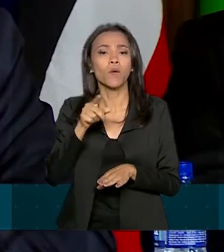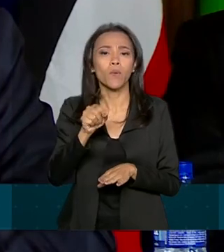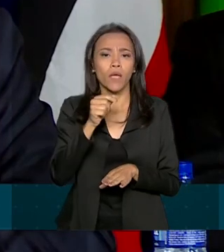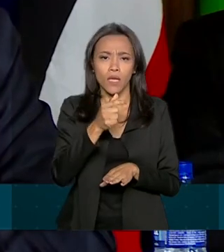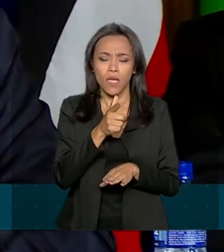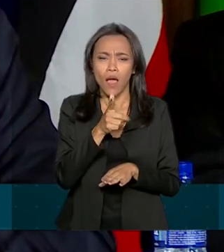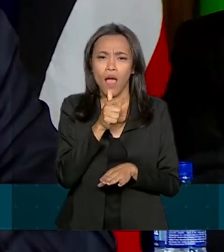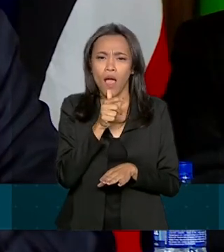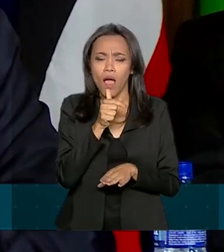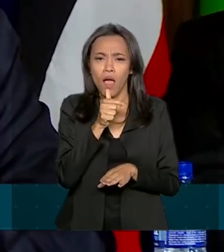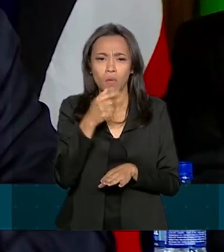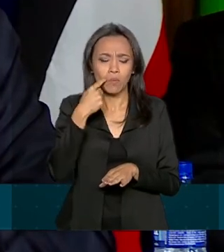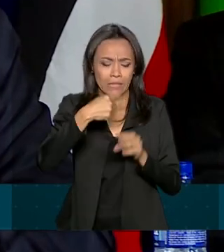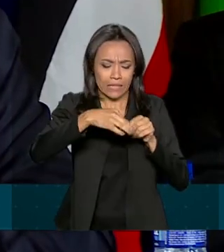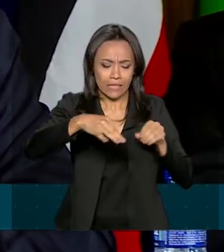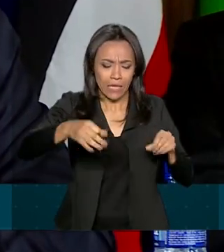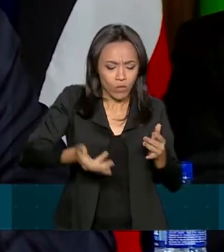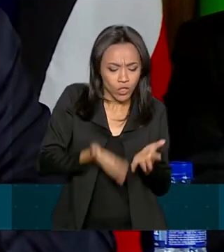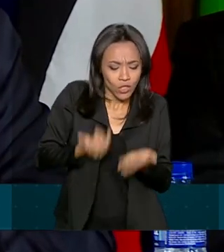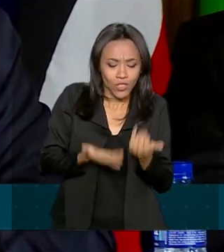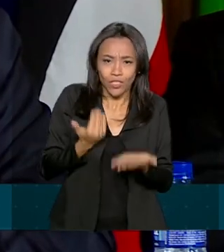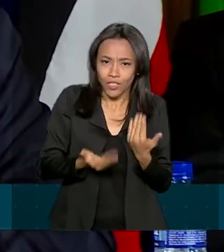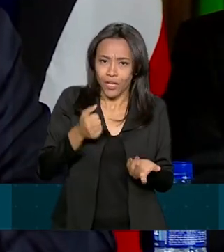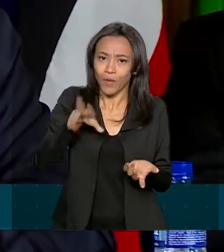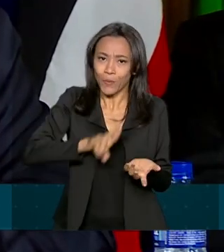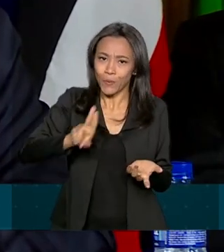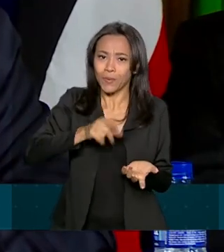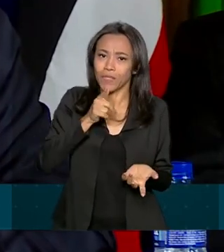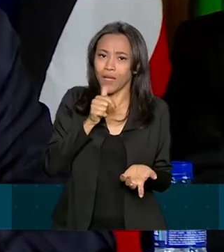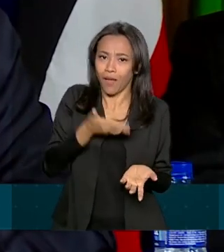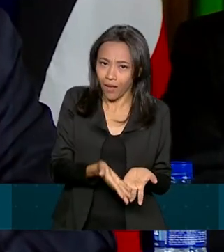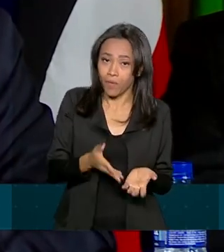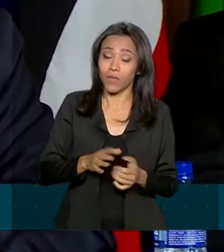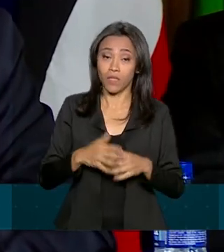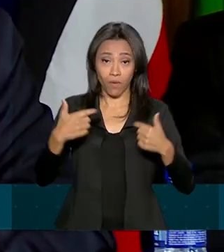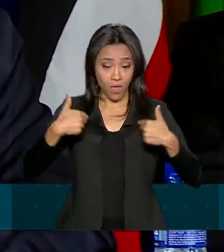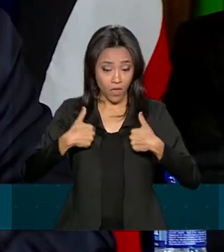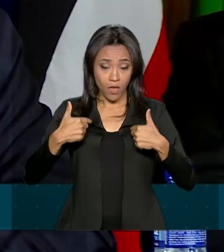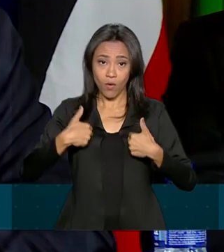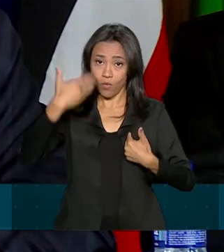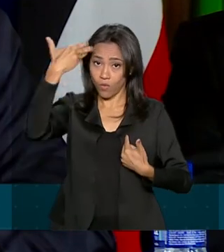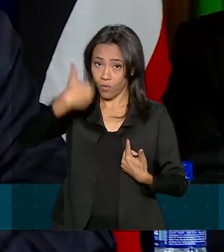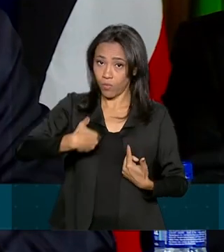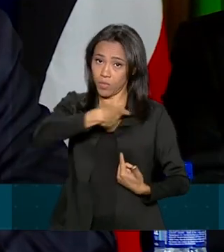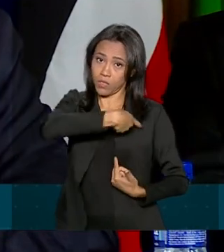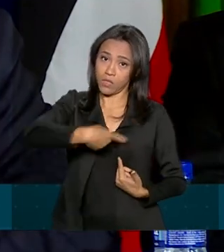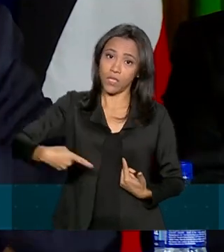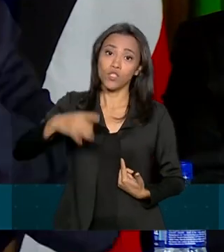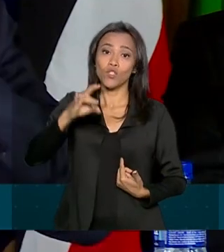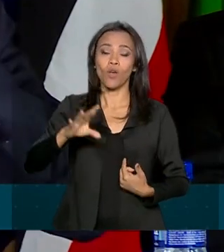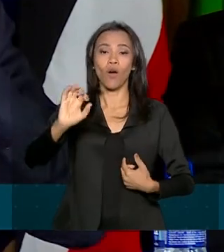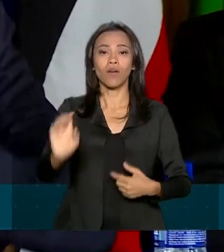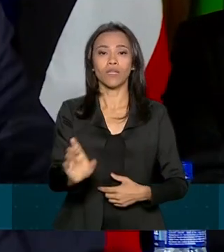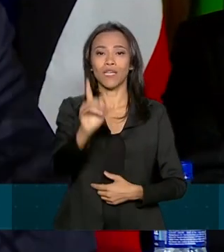sou o maestro de uma banda, né? Ou de uma...